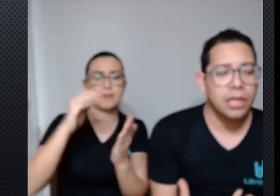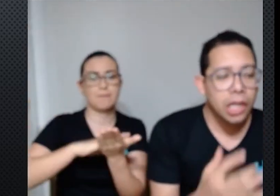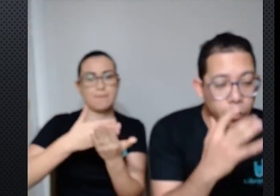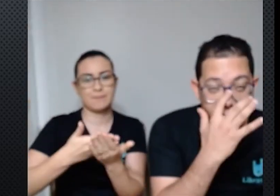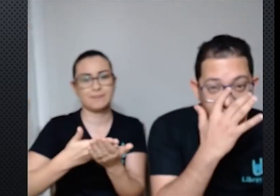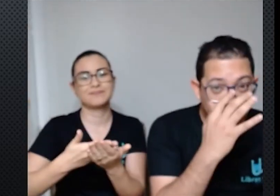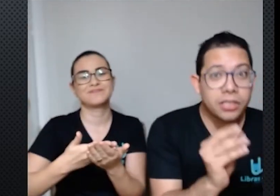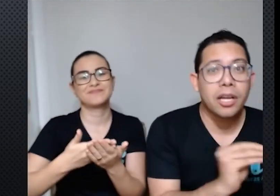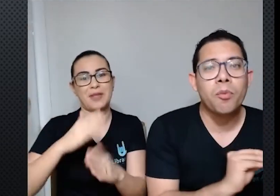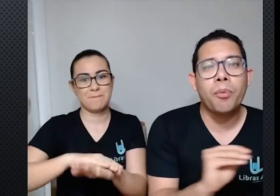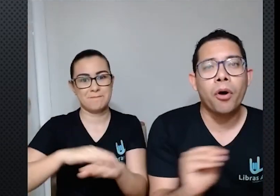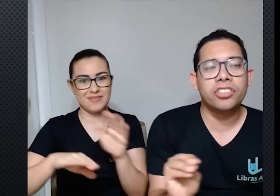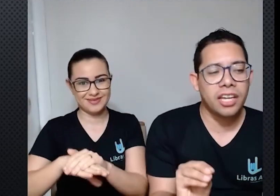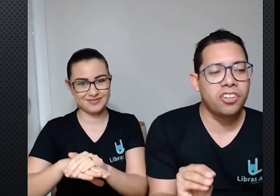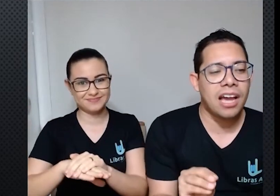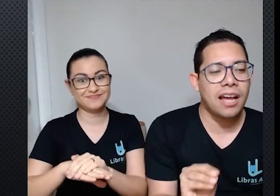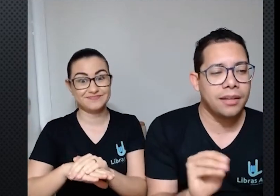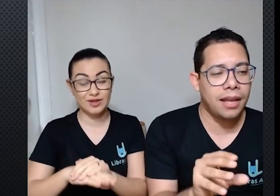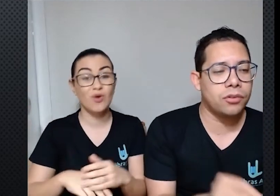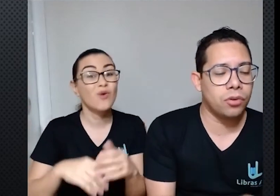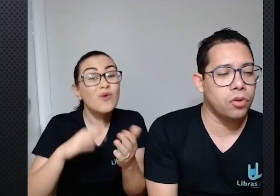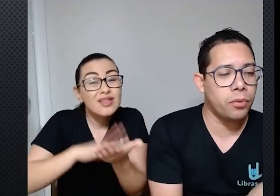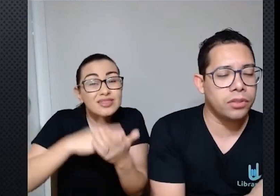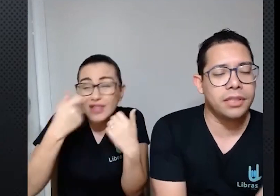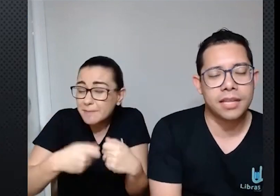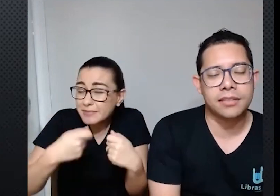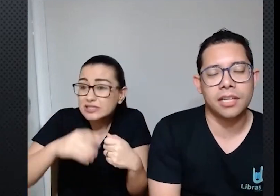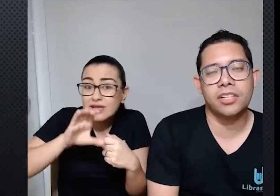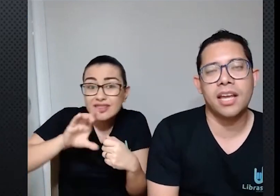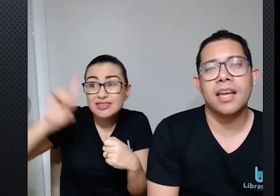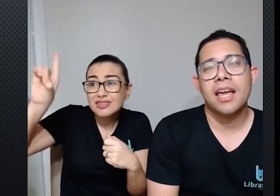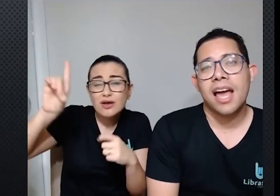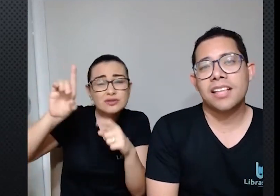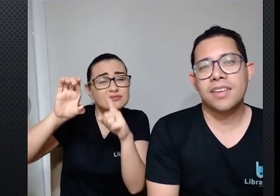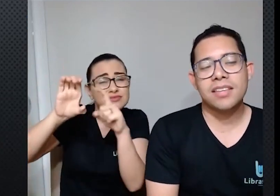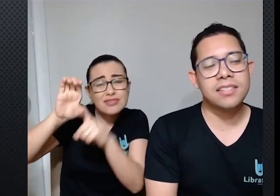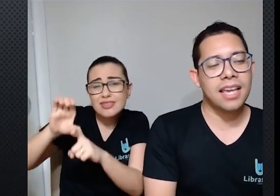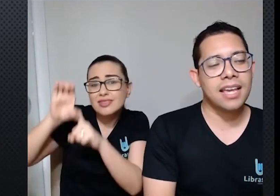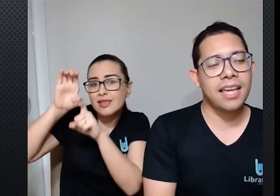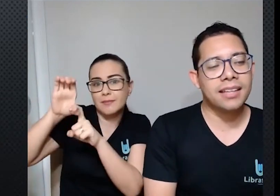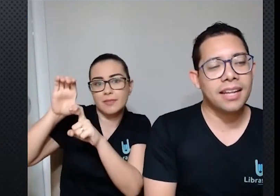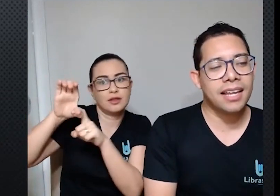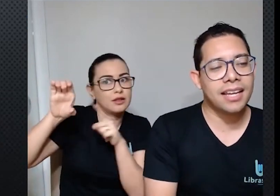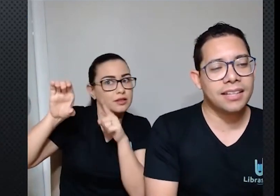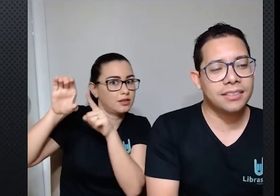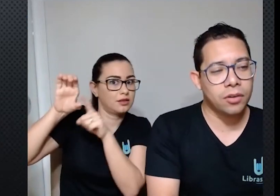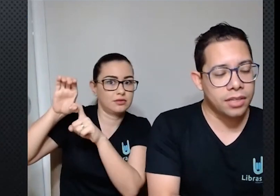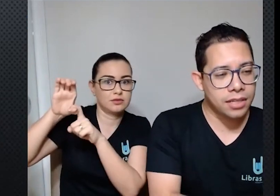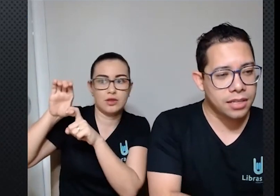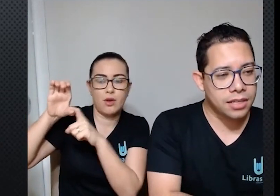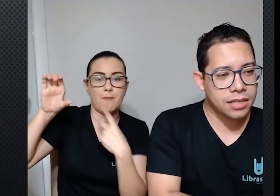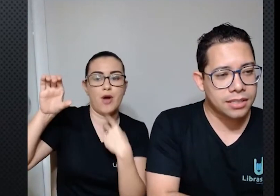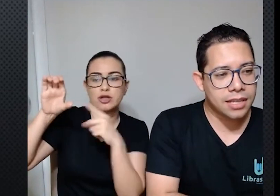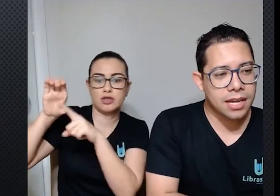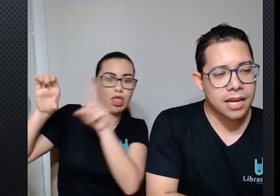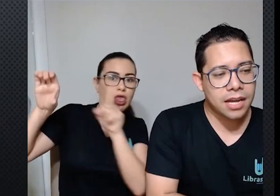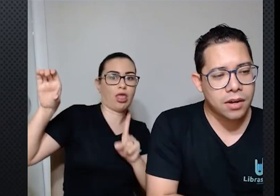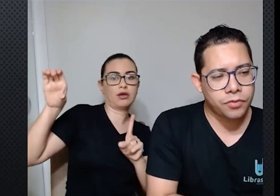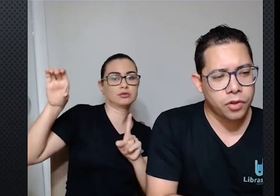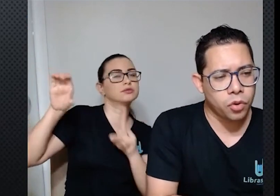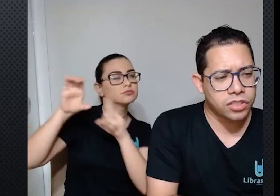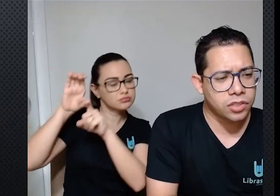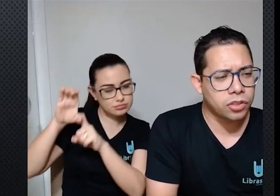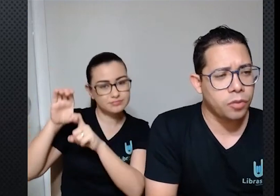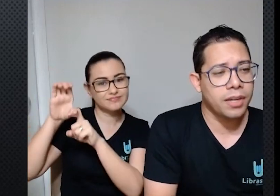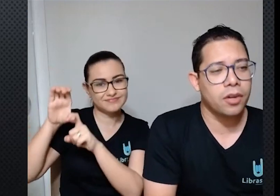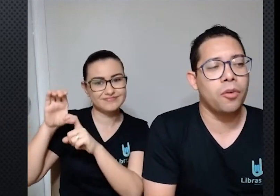Deus que o intérprete não pode deixar, né? Ela tocou num ponto interessante, né? Às vezes entra naquela questão que até acho